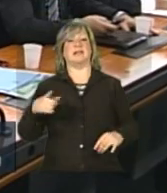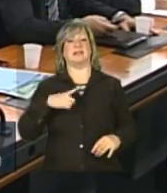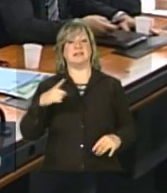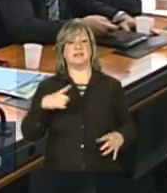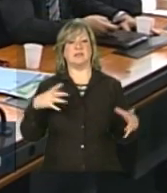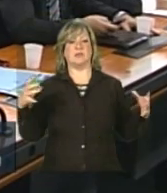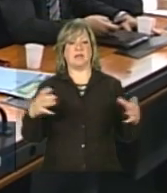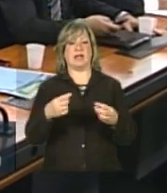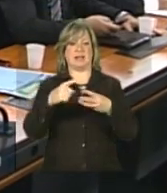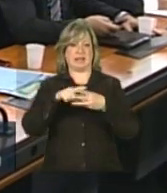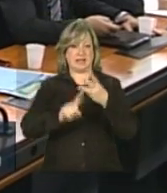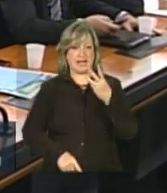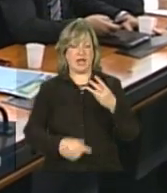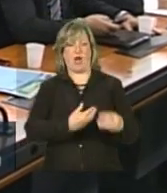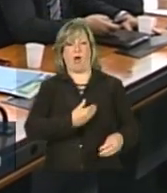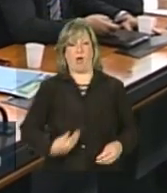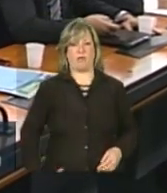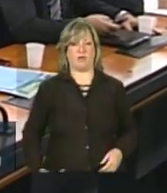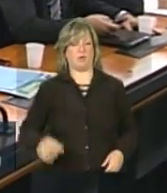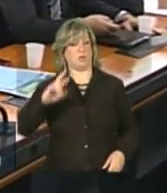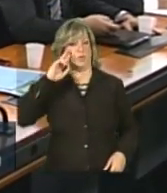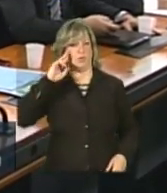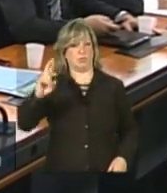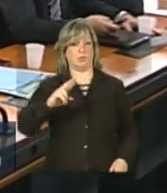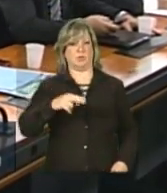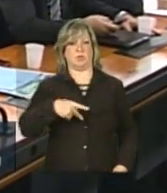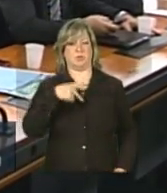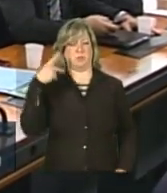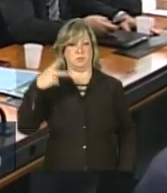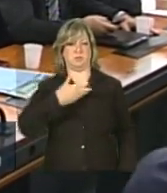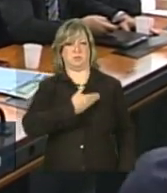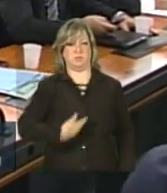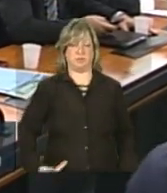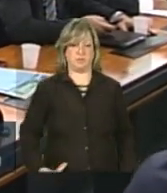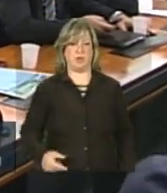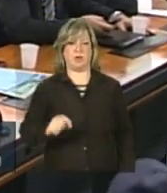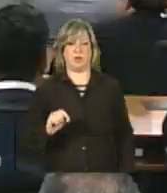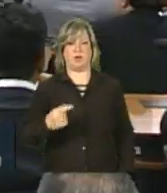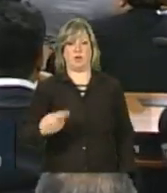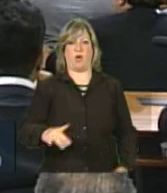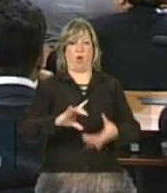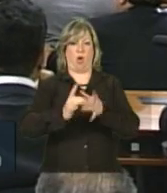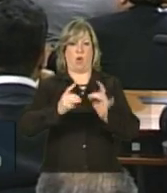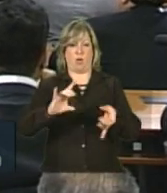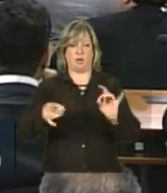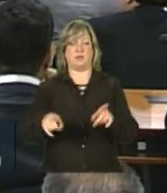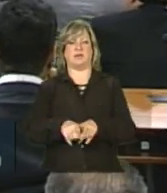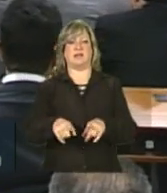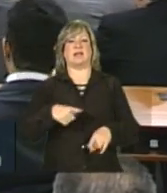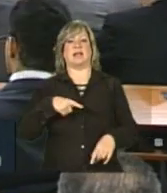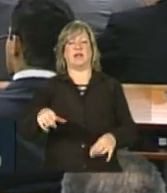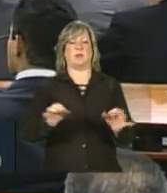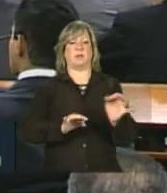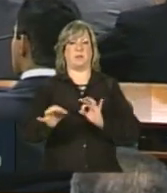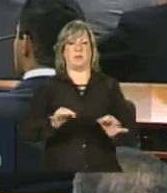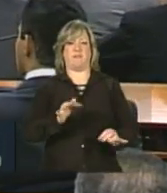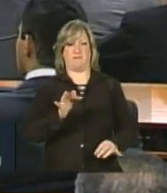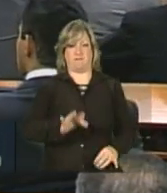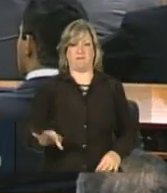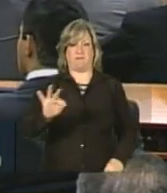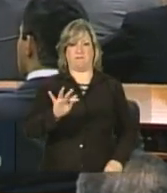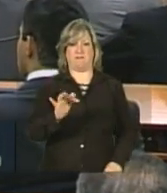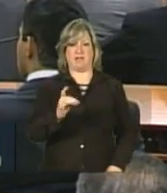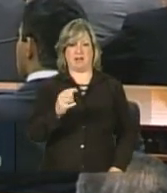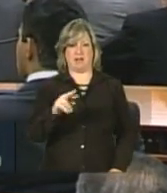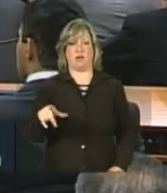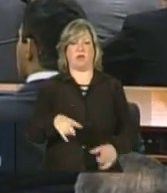três governos através da Autoridade Pública Olímpica, uma agenda de trabalho importante que conta no plano federal com a nossa colaboração.